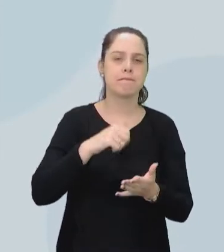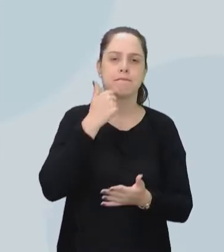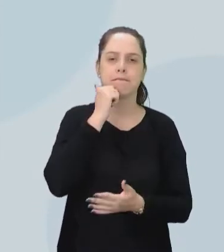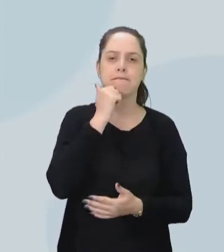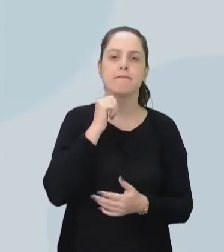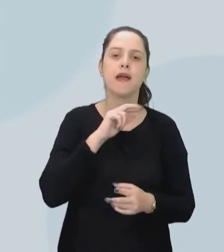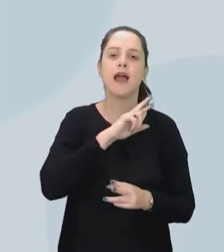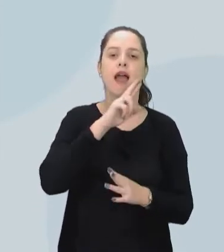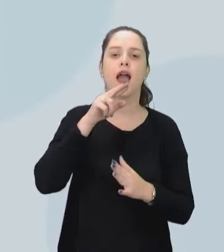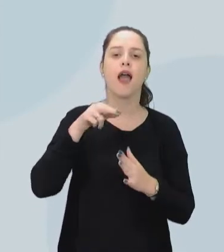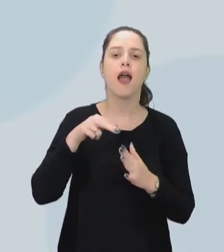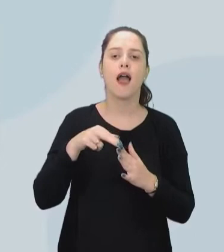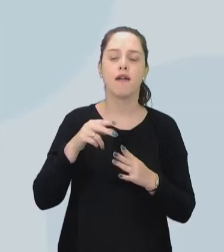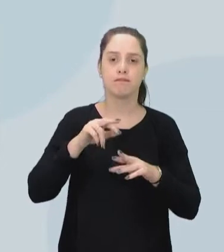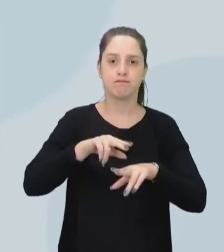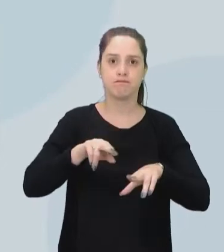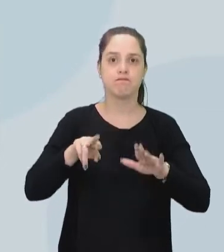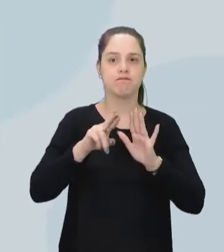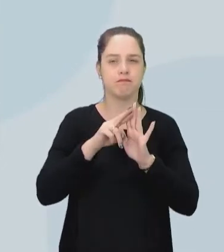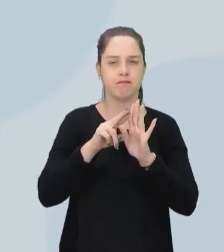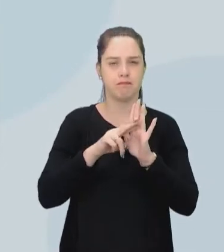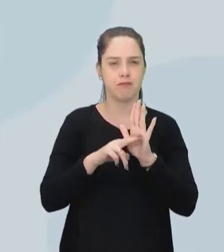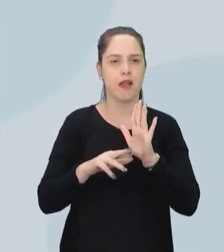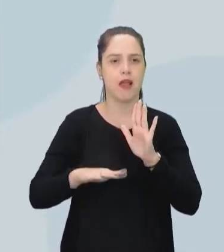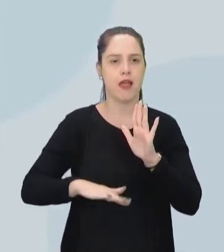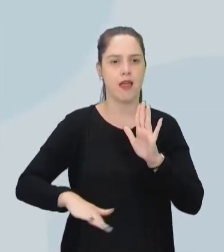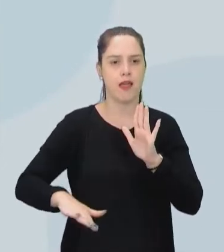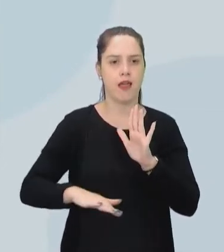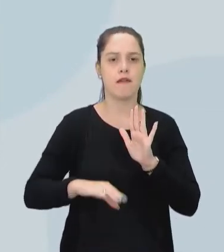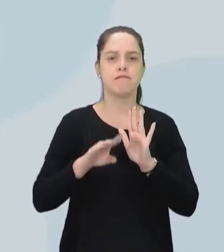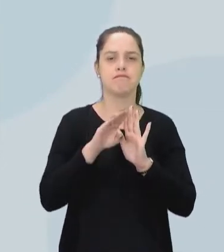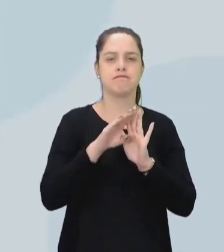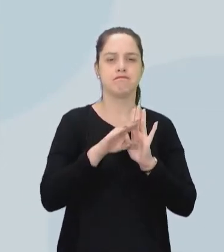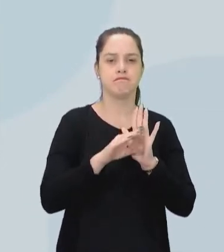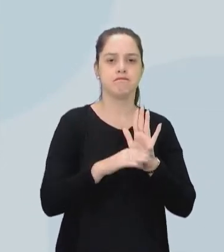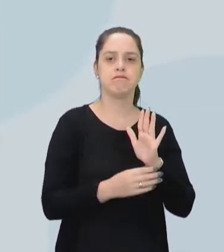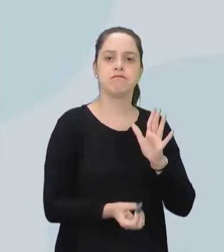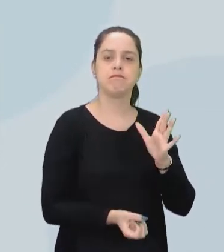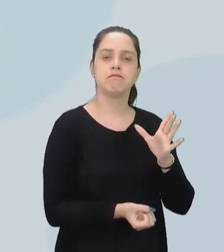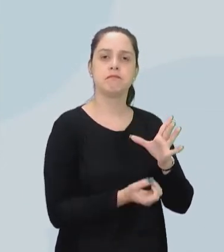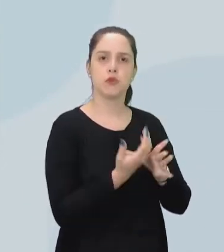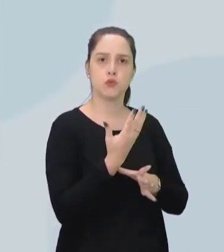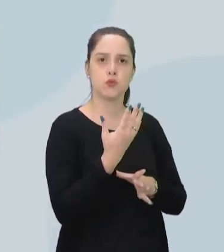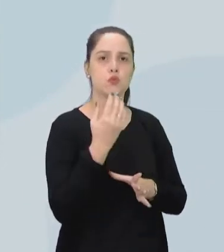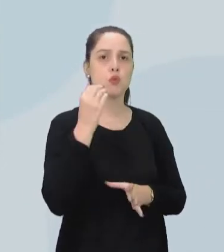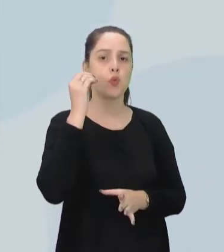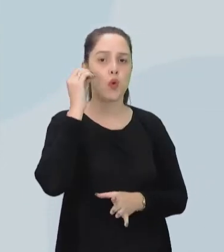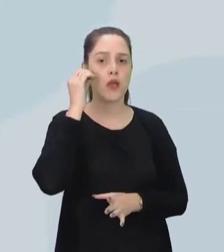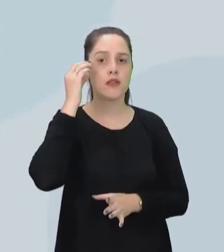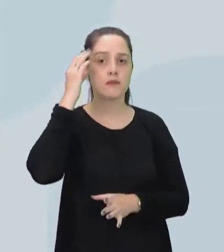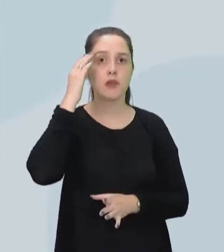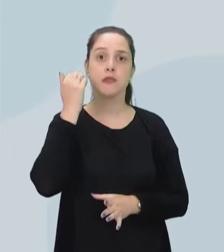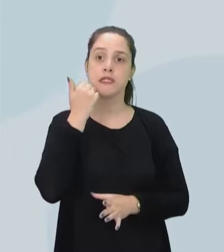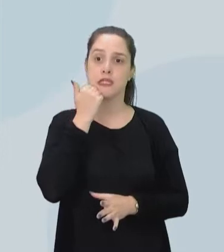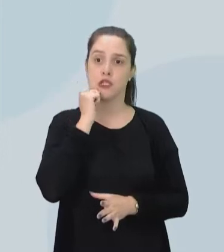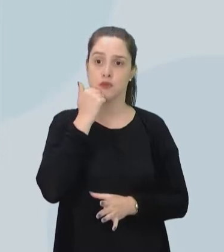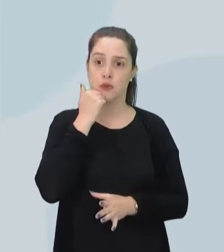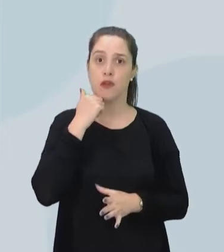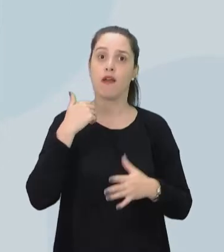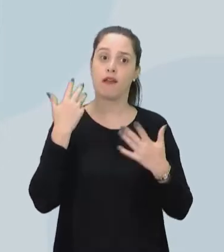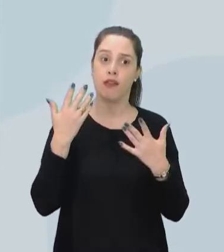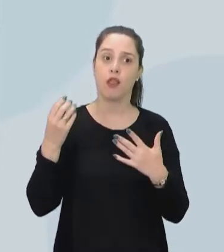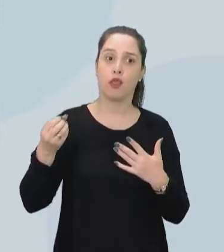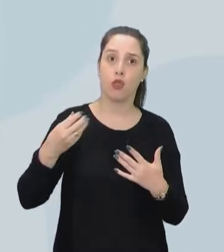um aglomerado de regras básicas dos procedimentos que produzem o conhecimento científico. Quer um